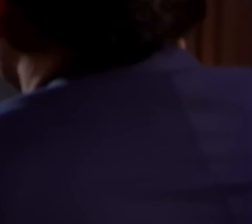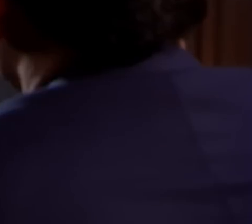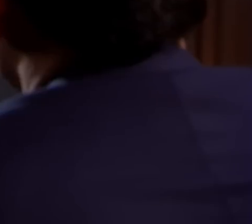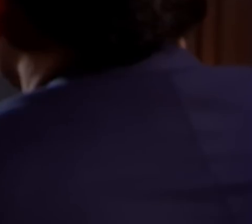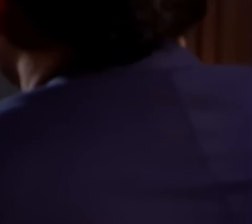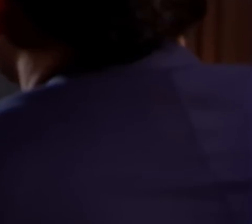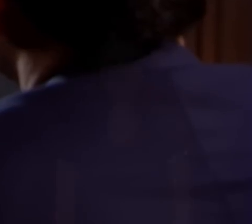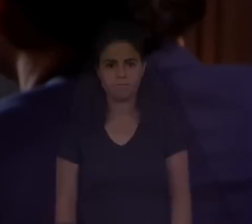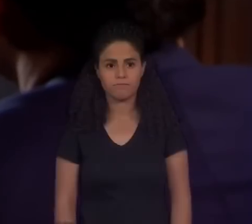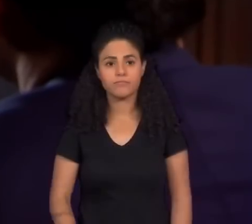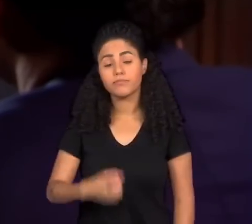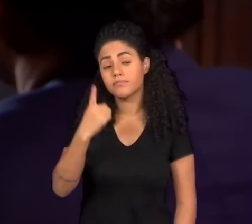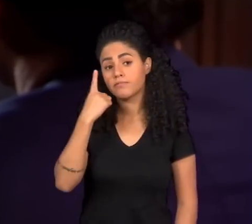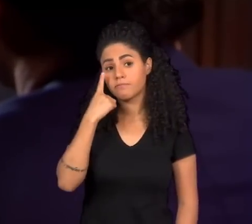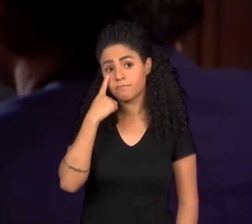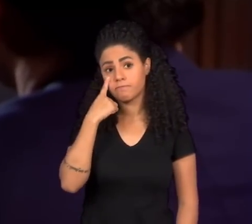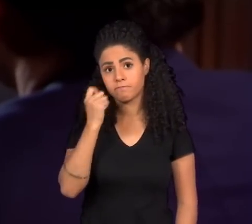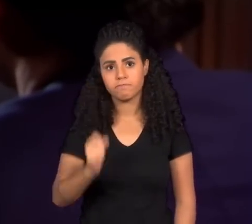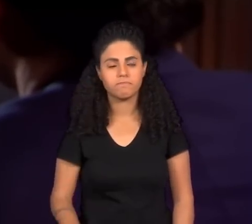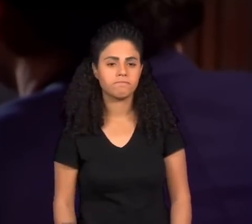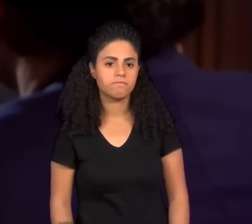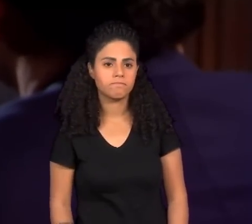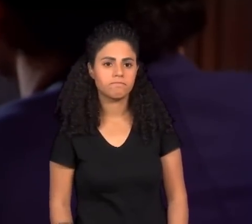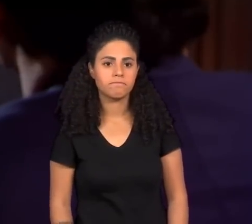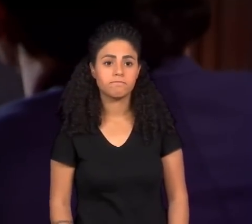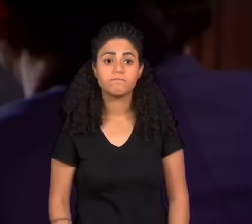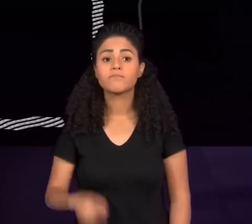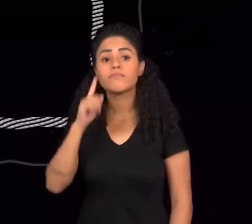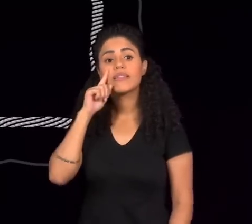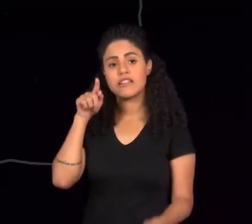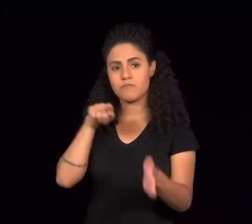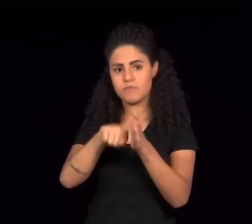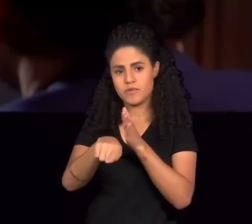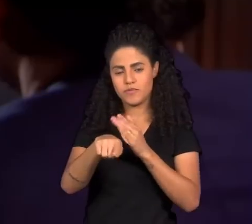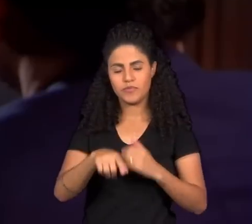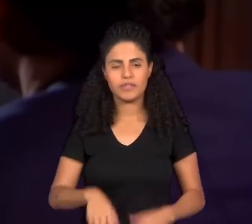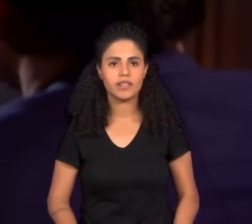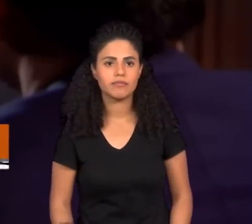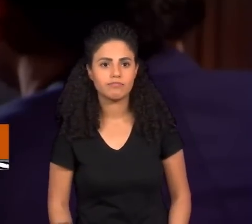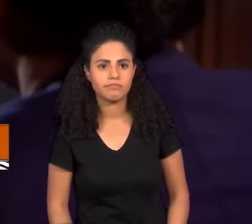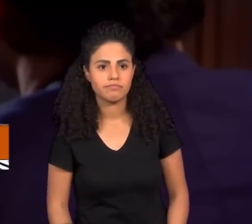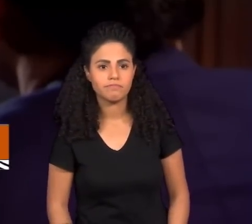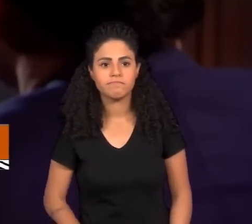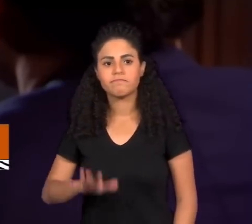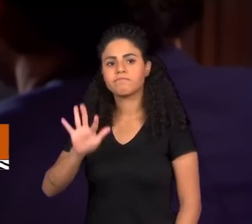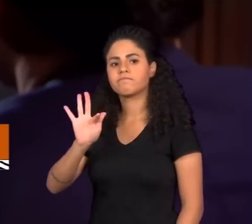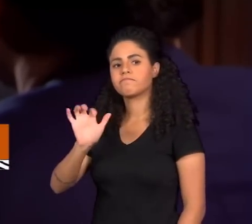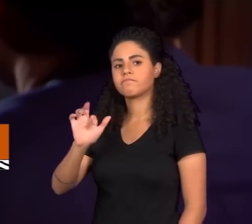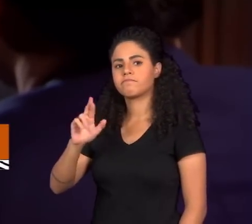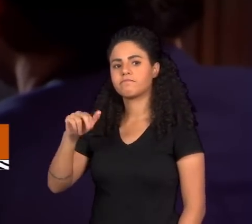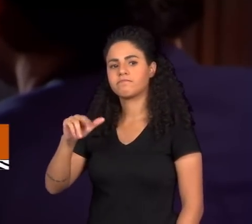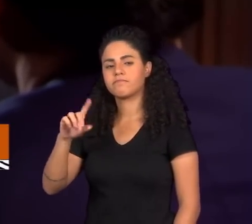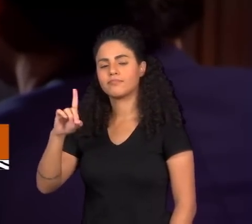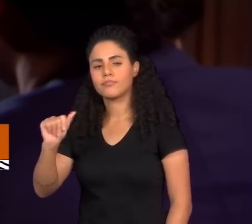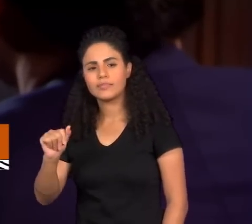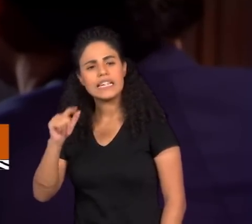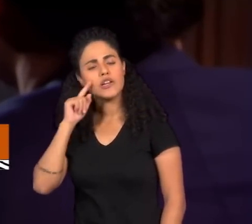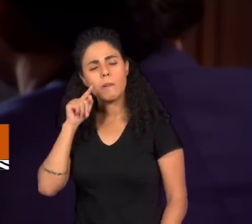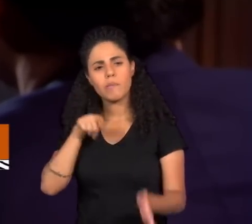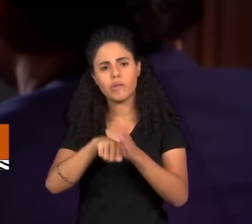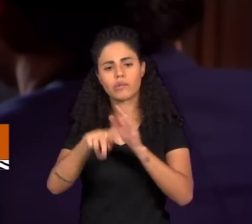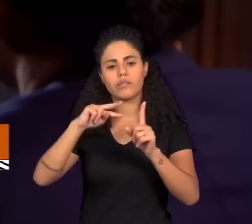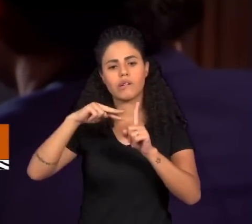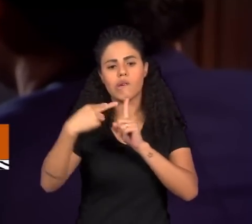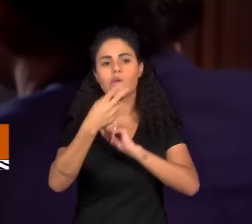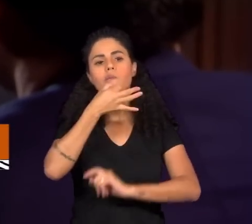Deixa eu ver o que a nossa família que está lá do outro lado está perguntando para você. Claro. Fernanda de Andrade. Padre, qual a sua visão